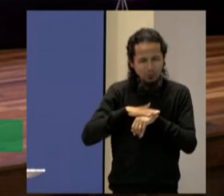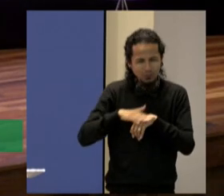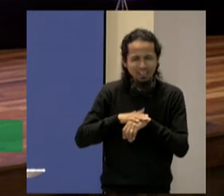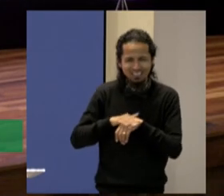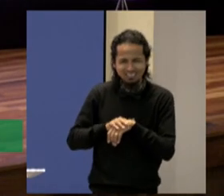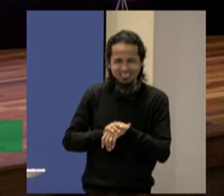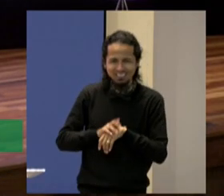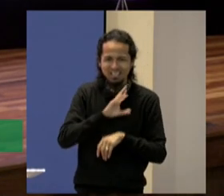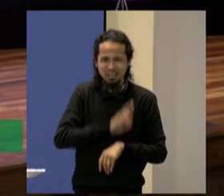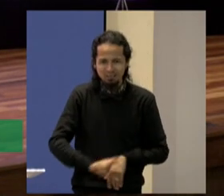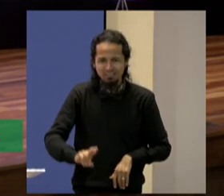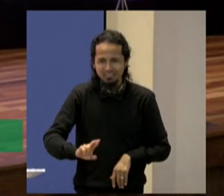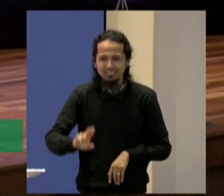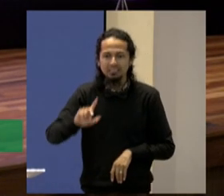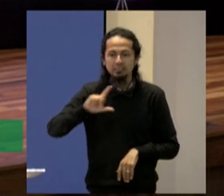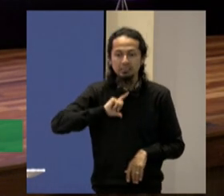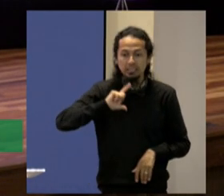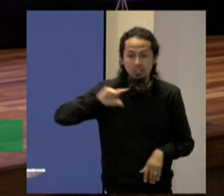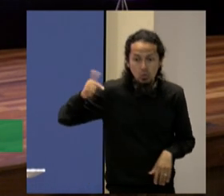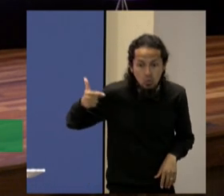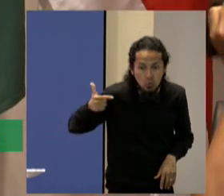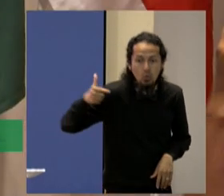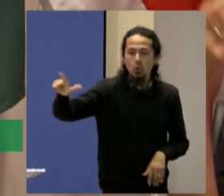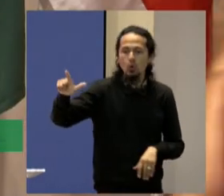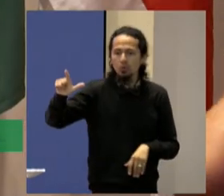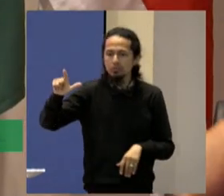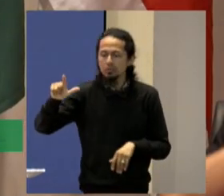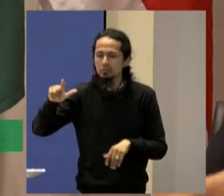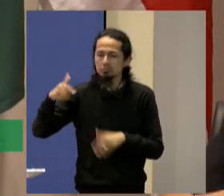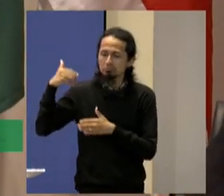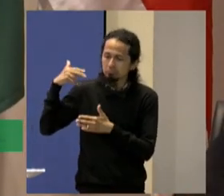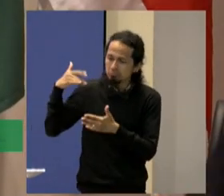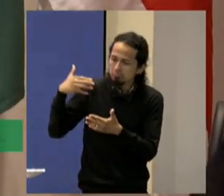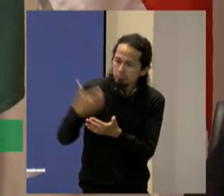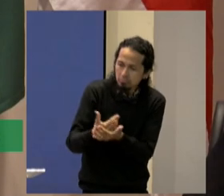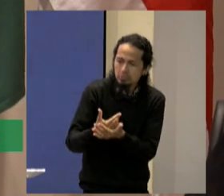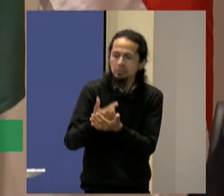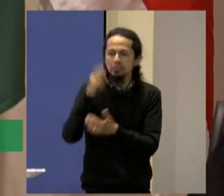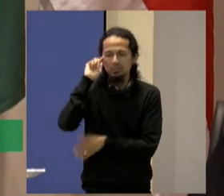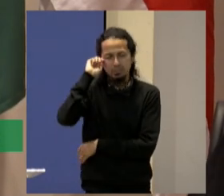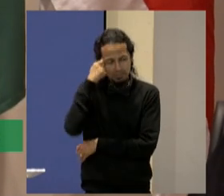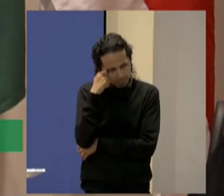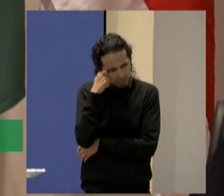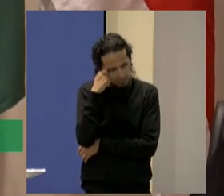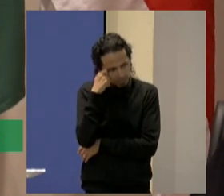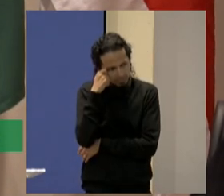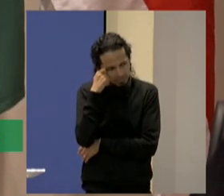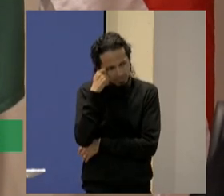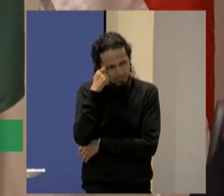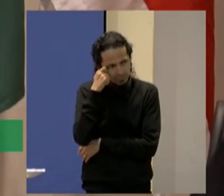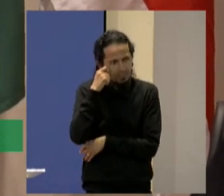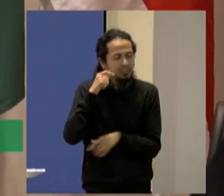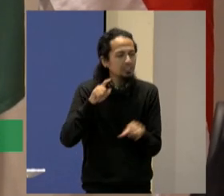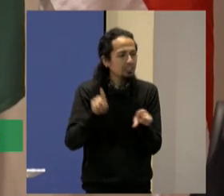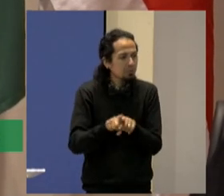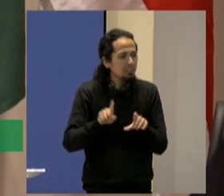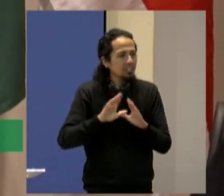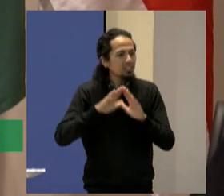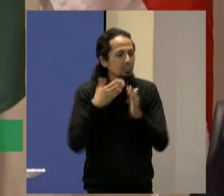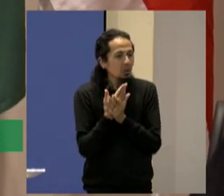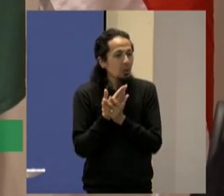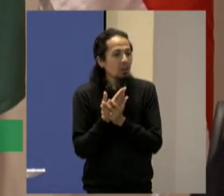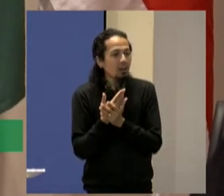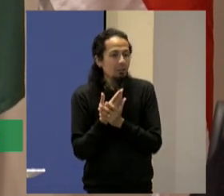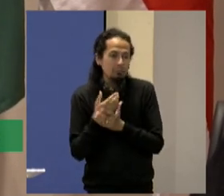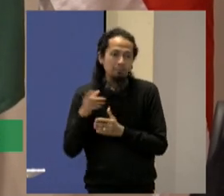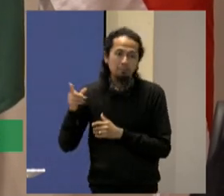nasce mais uma, o Trajetórias Negras. E esse ciclo de palestra trazendo para a Escola Beatriz os